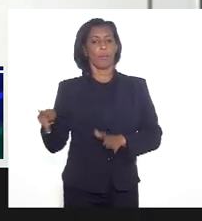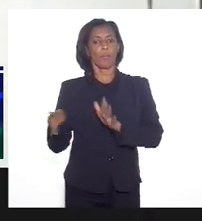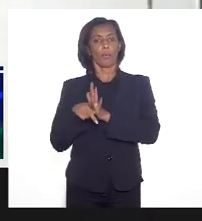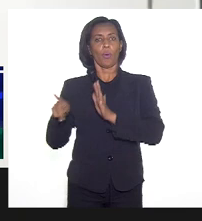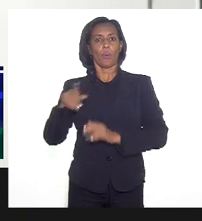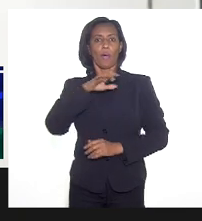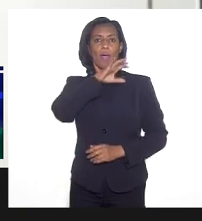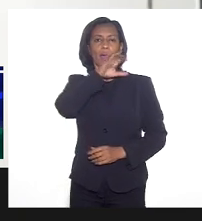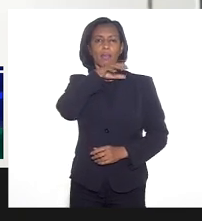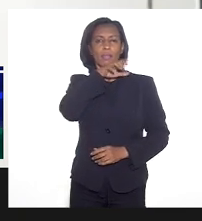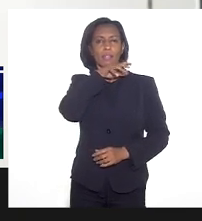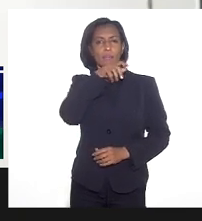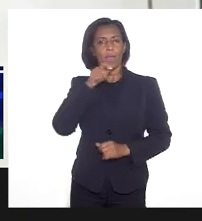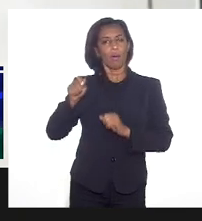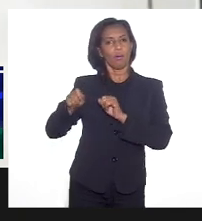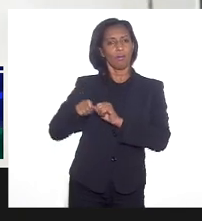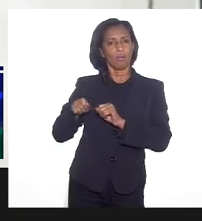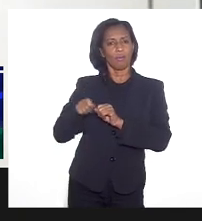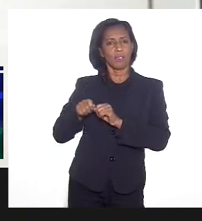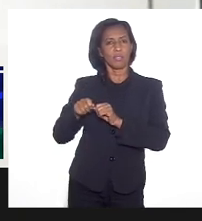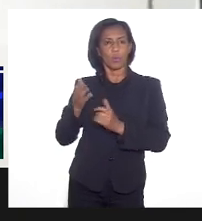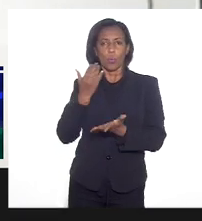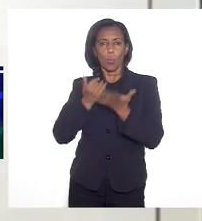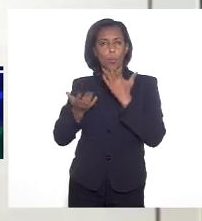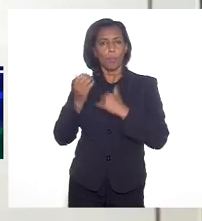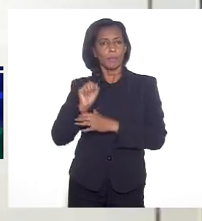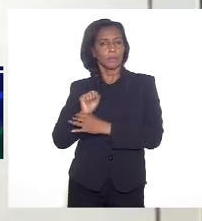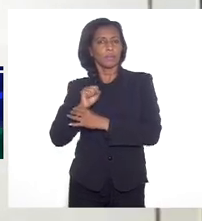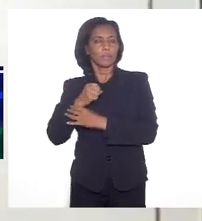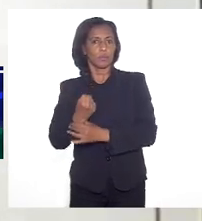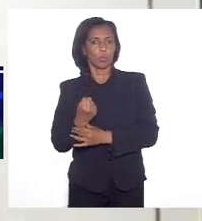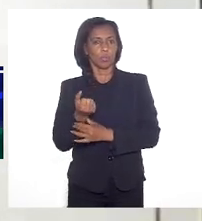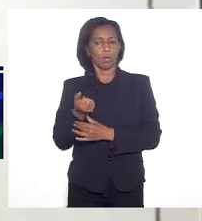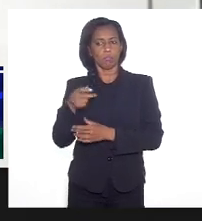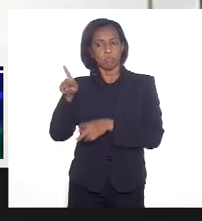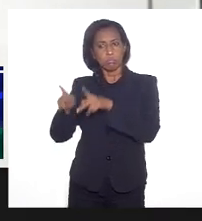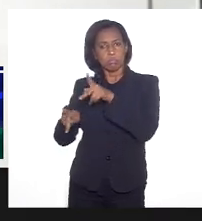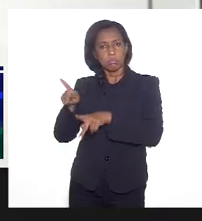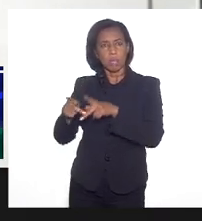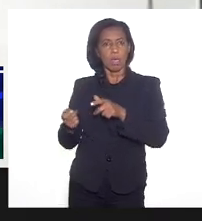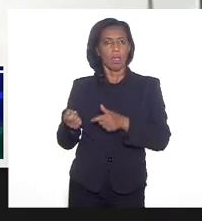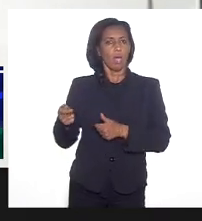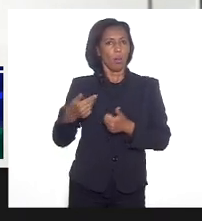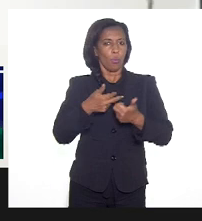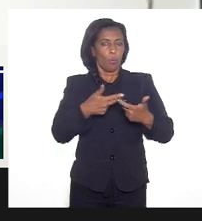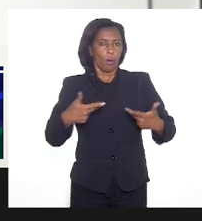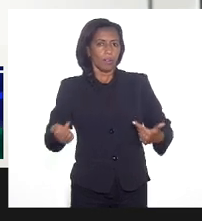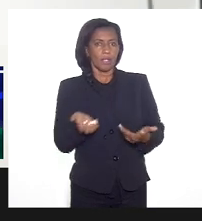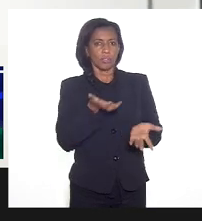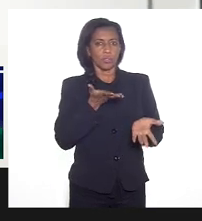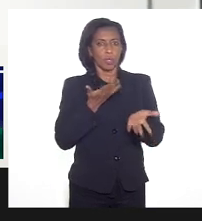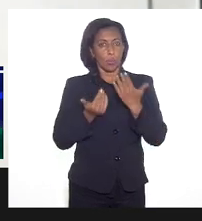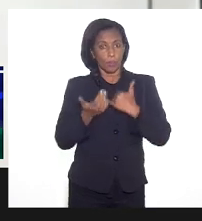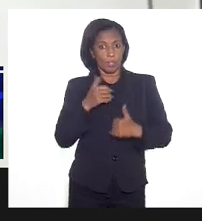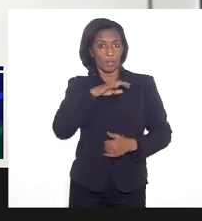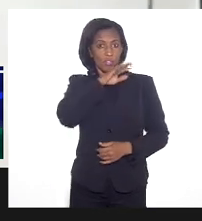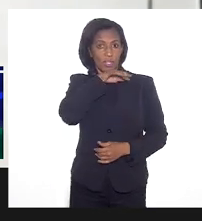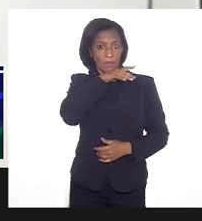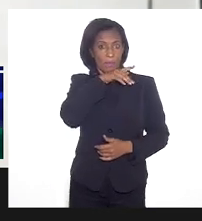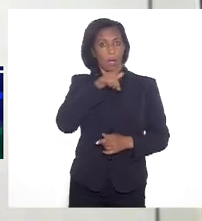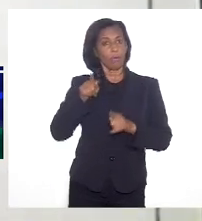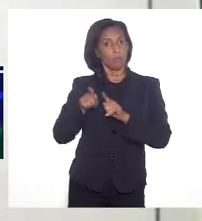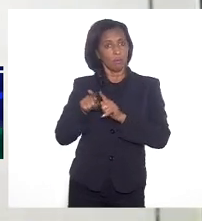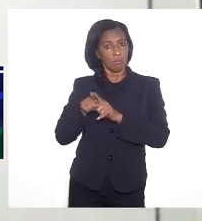o SISB garantido o alimento seguro para a população através de controle das qualidades do alimento animal e vegetal então